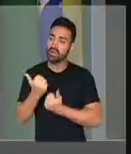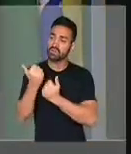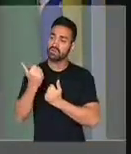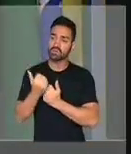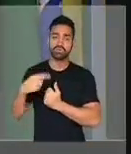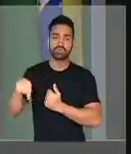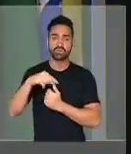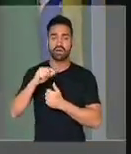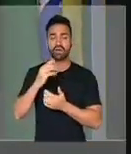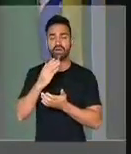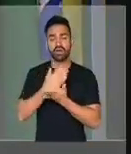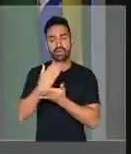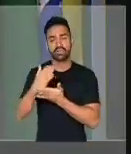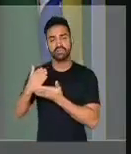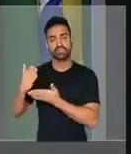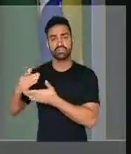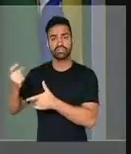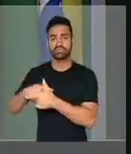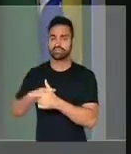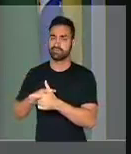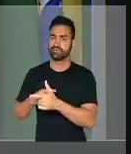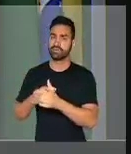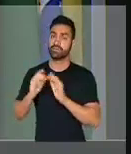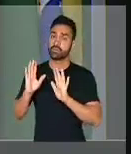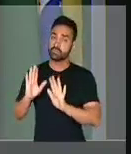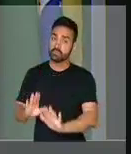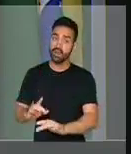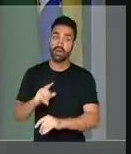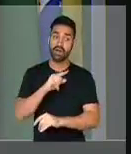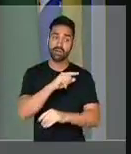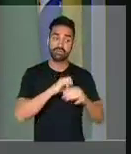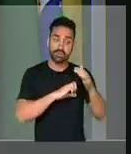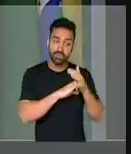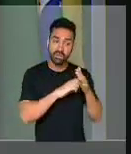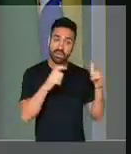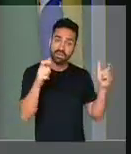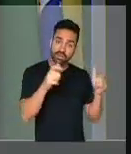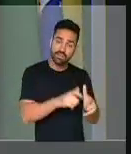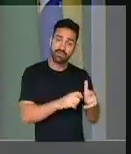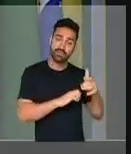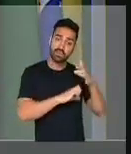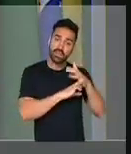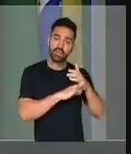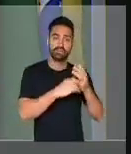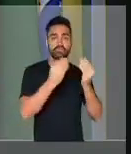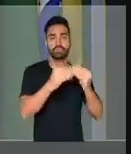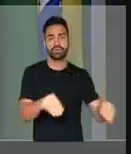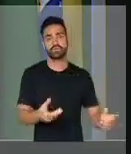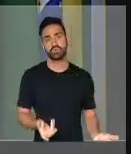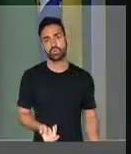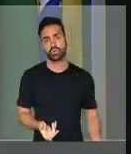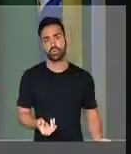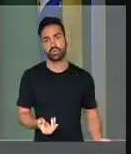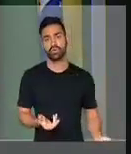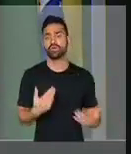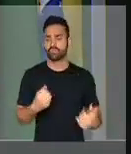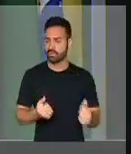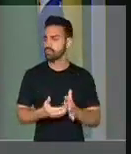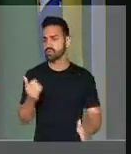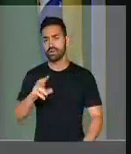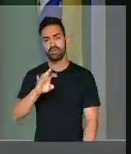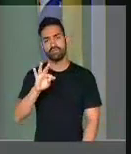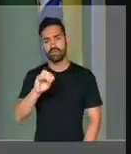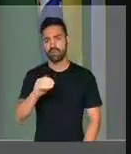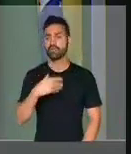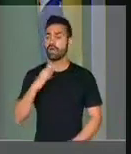o refinanciamento das dívidas, e foi muito malvado com a micro e pequena empresa. E nós vamos derrubar esse veto e vamos